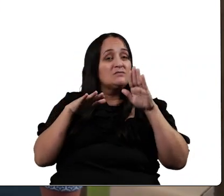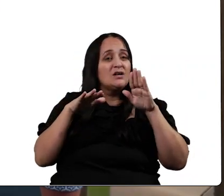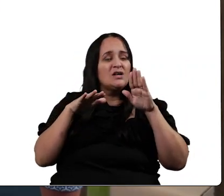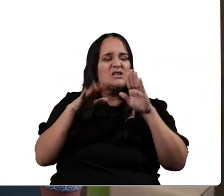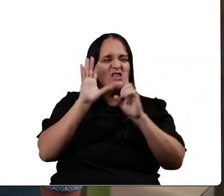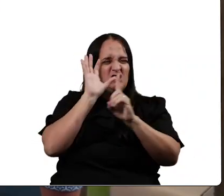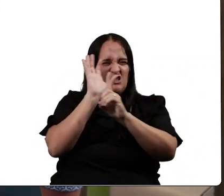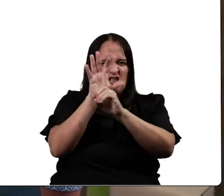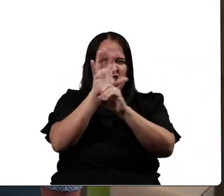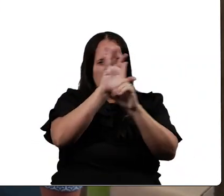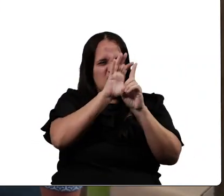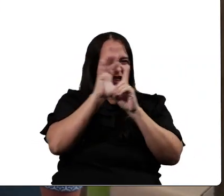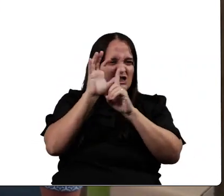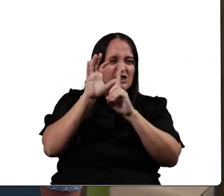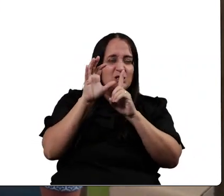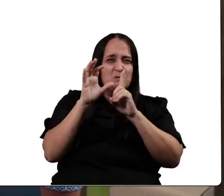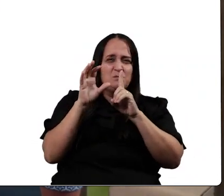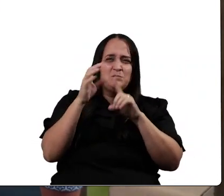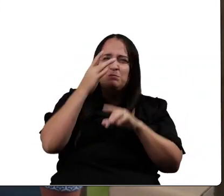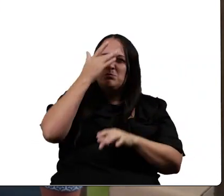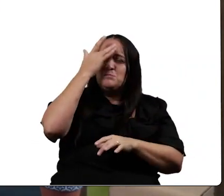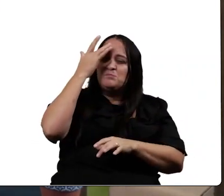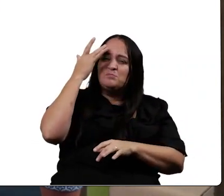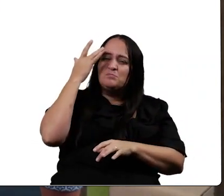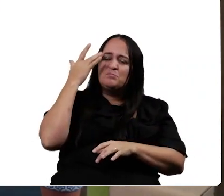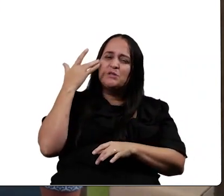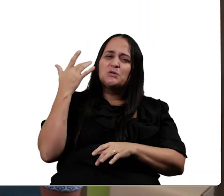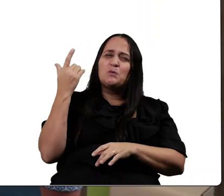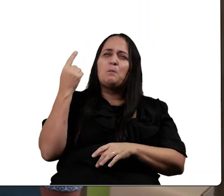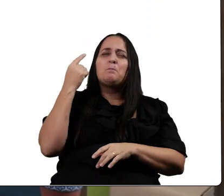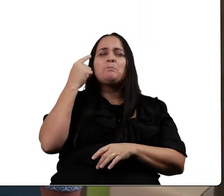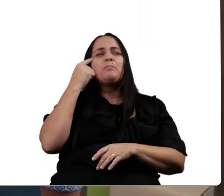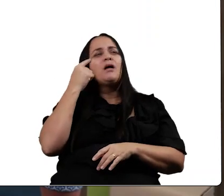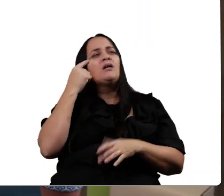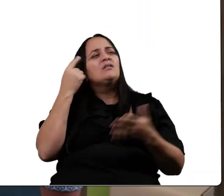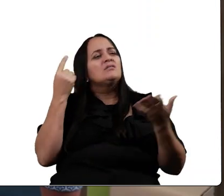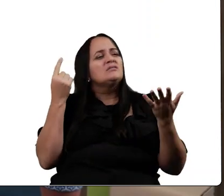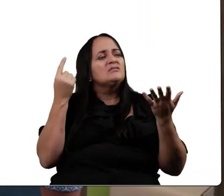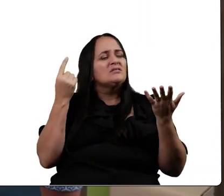são sensacionalistas, ou seja, eles